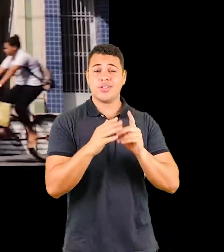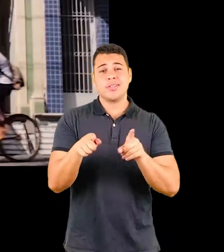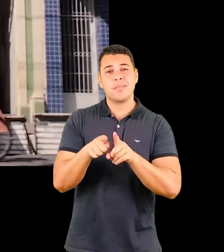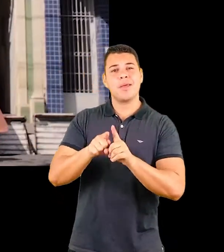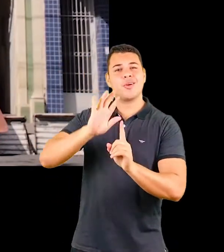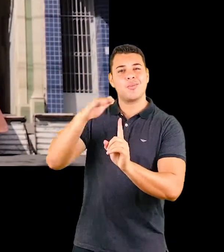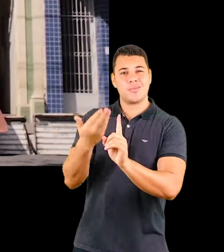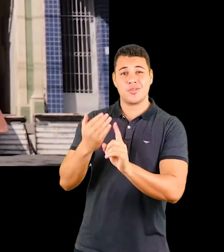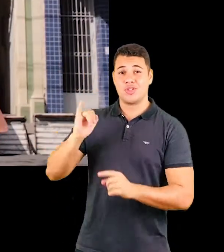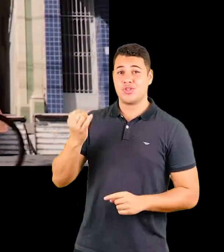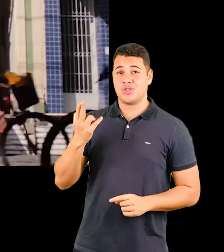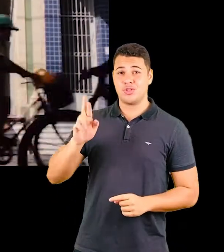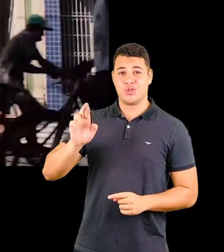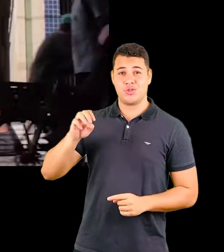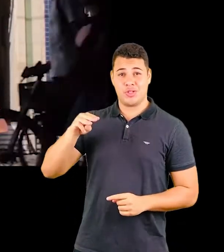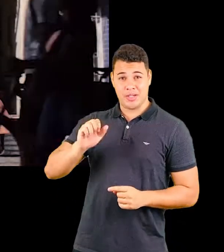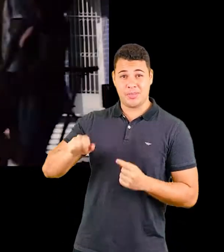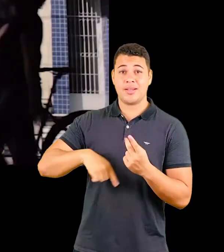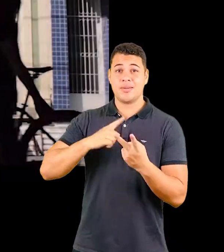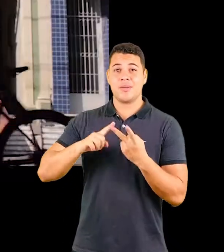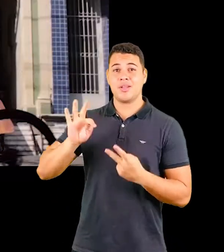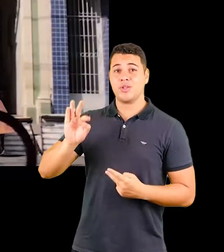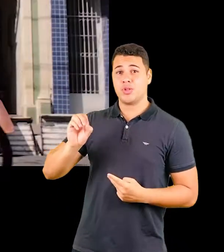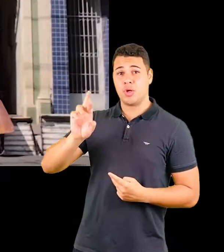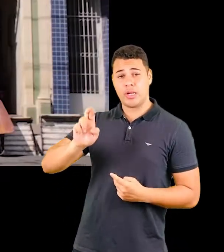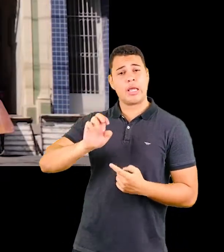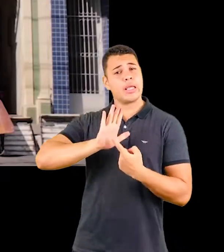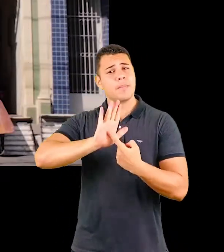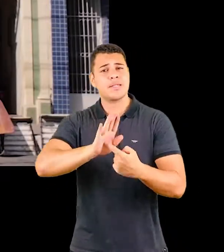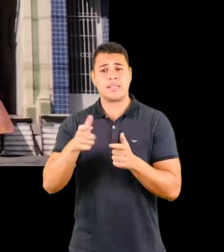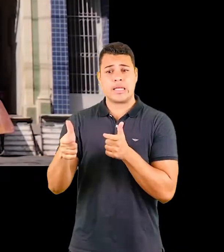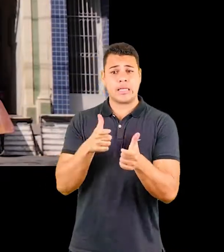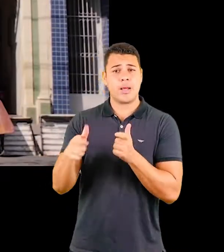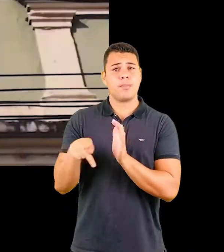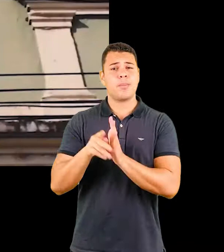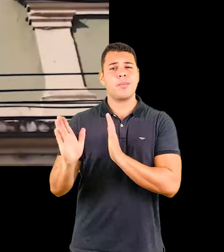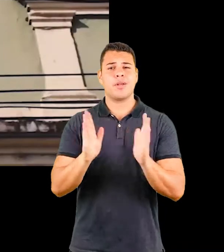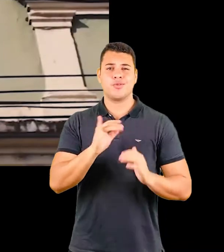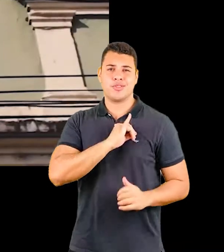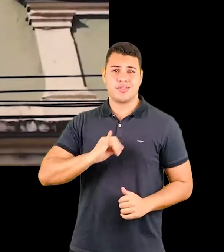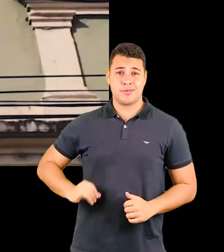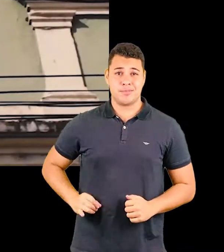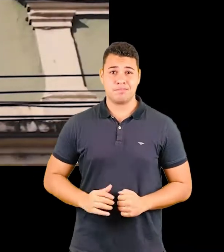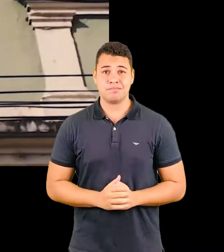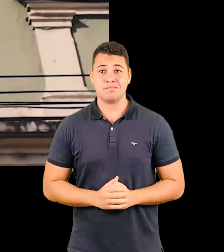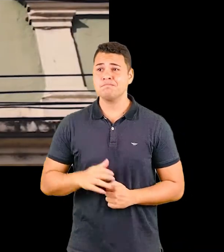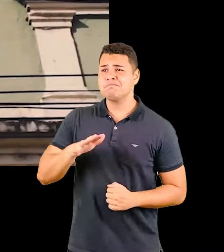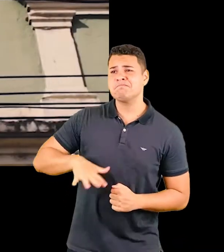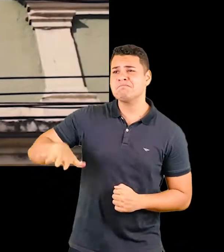rememoração da Jurema, Toré e as representações das guerras no período colonial.